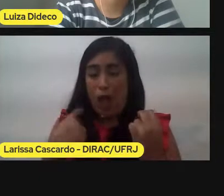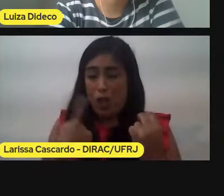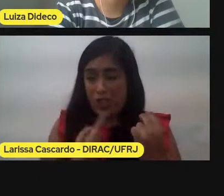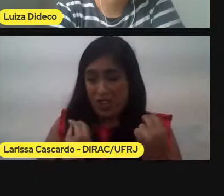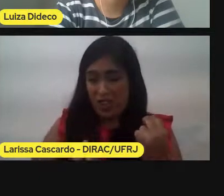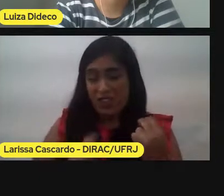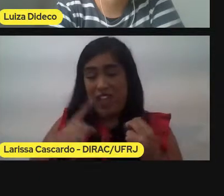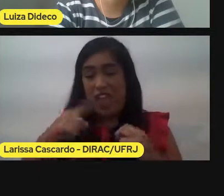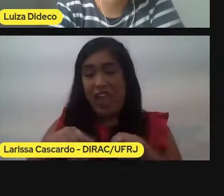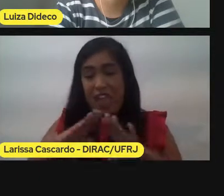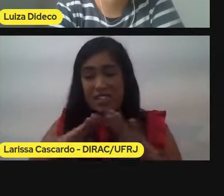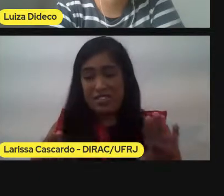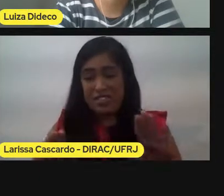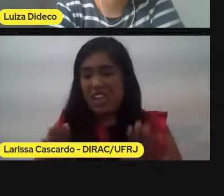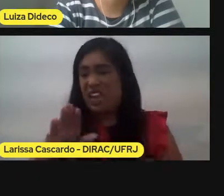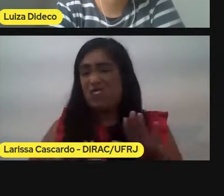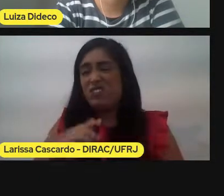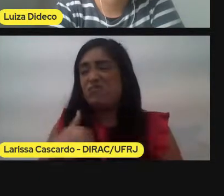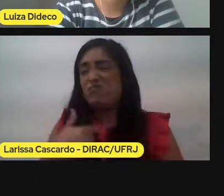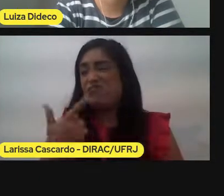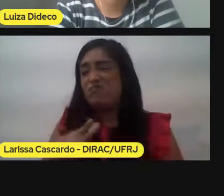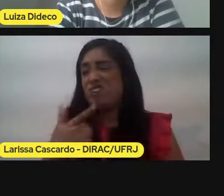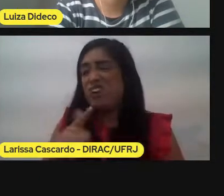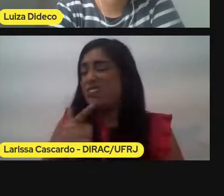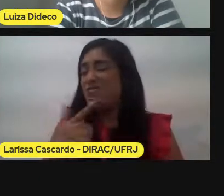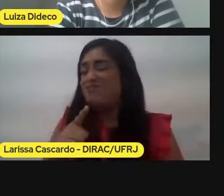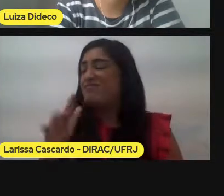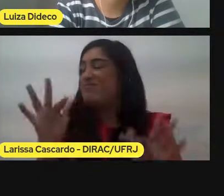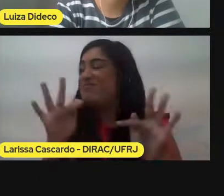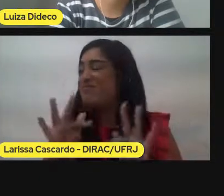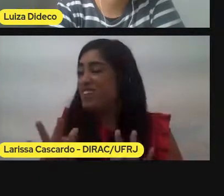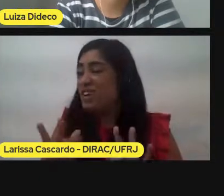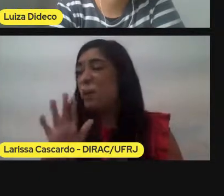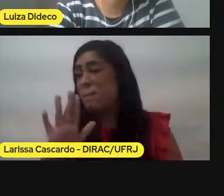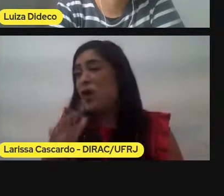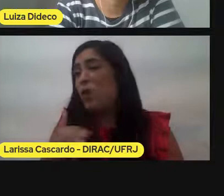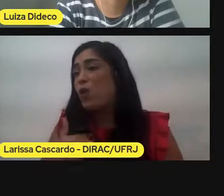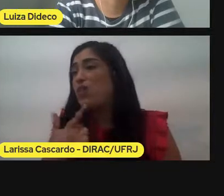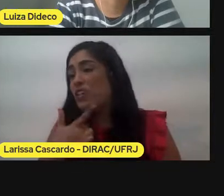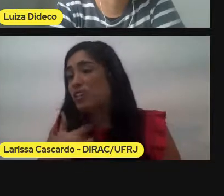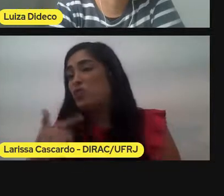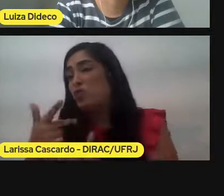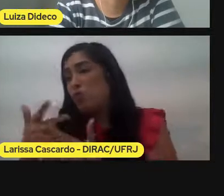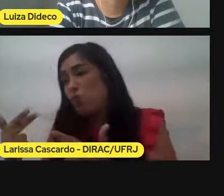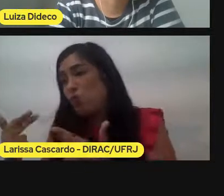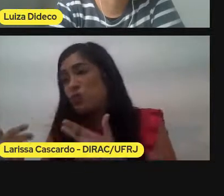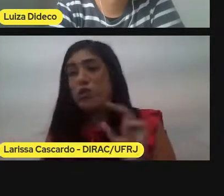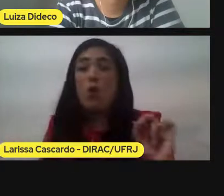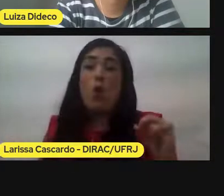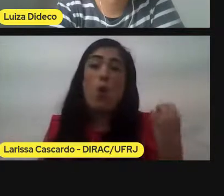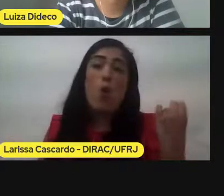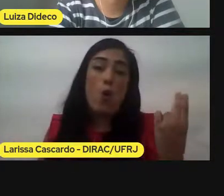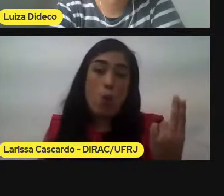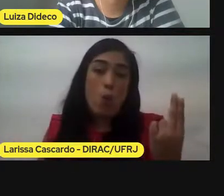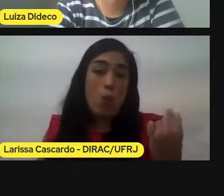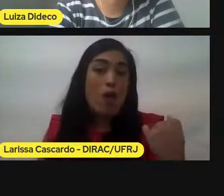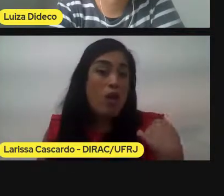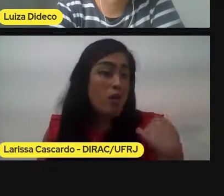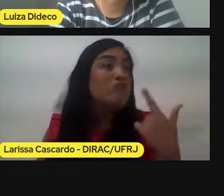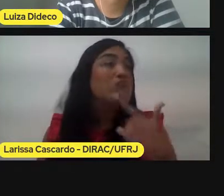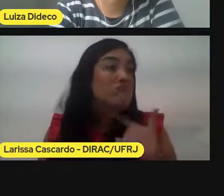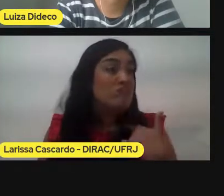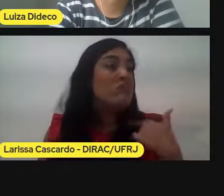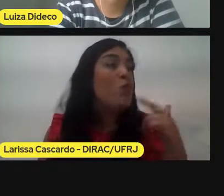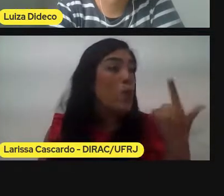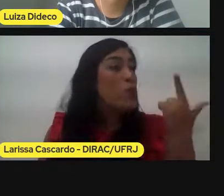e desejando o que não temos, ou a gente está saciado do que desejava, querendo outra coisa que não temos.